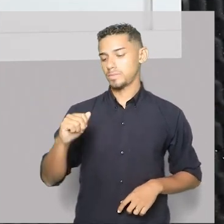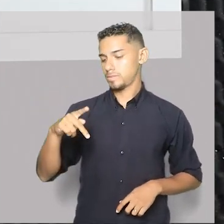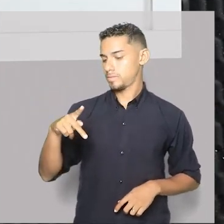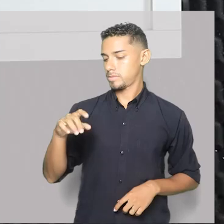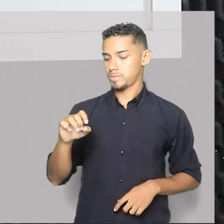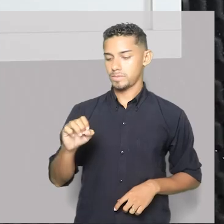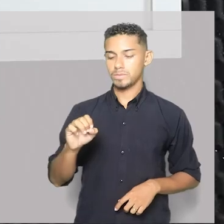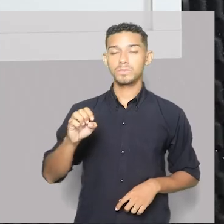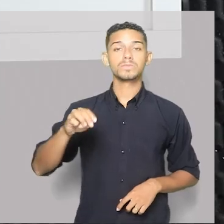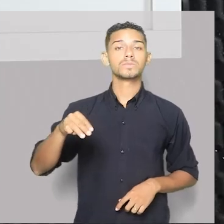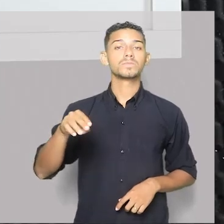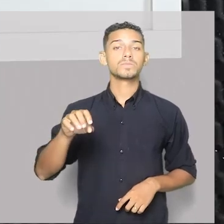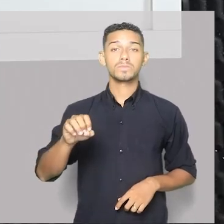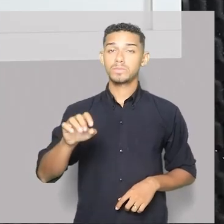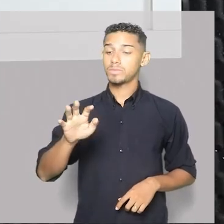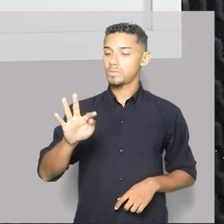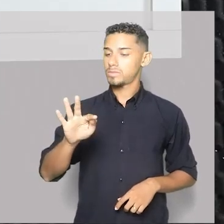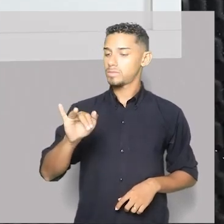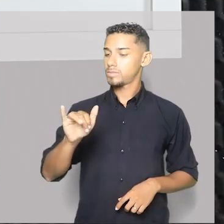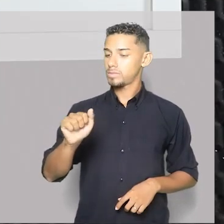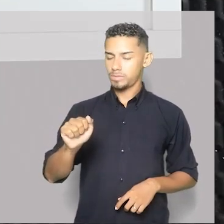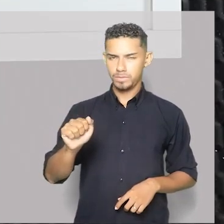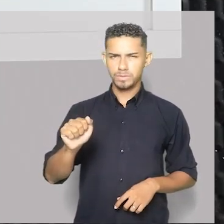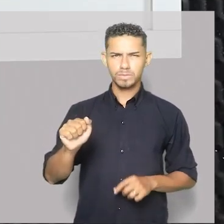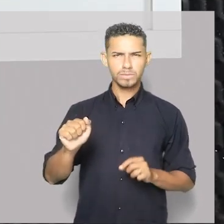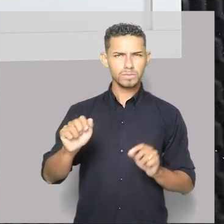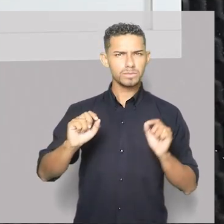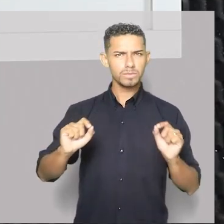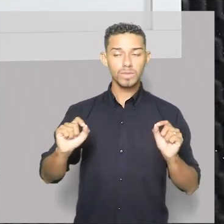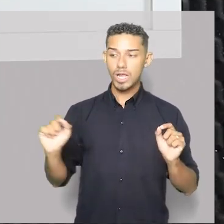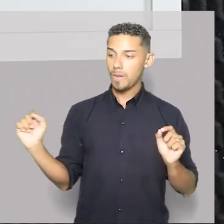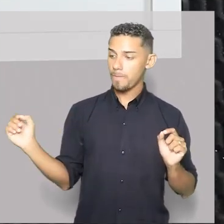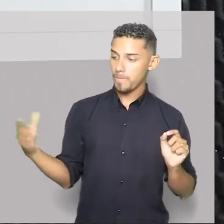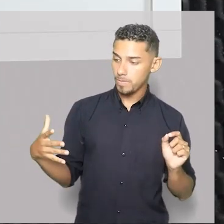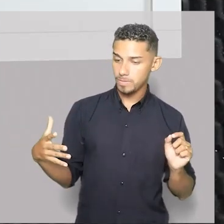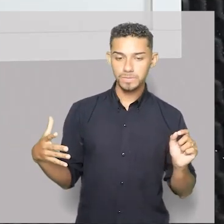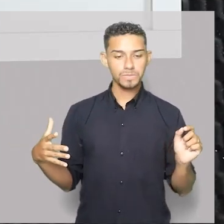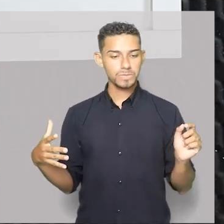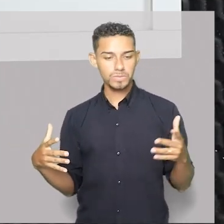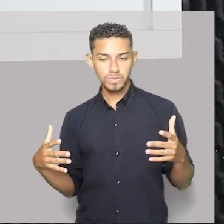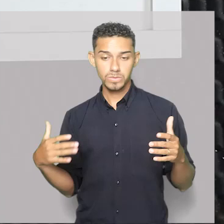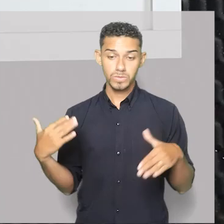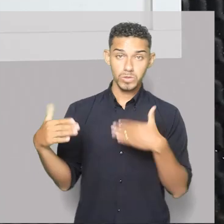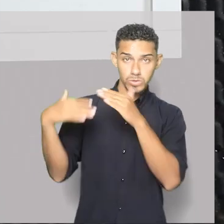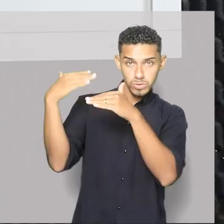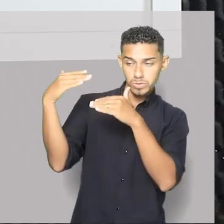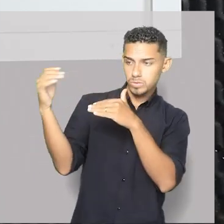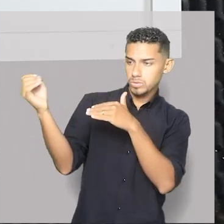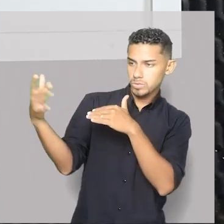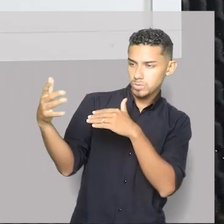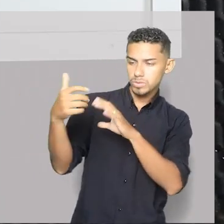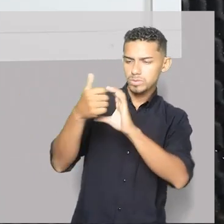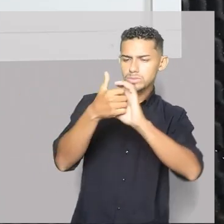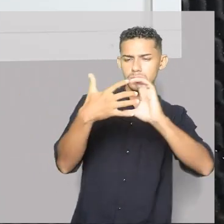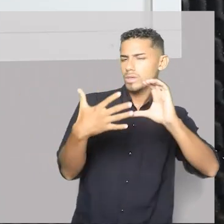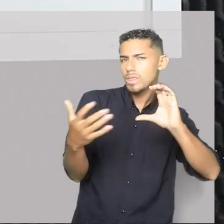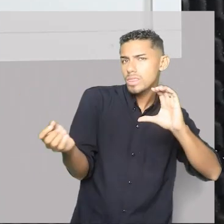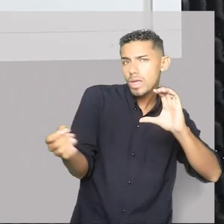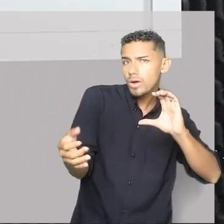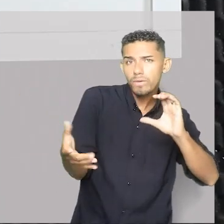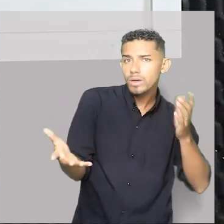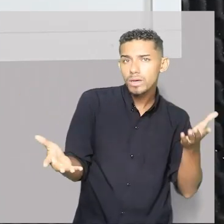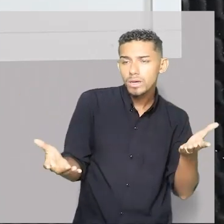tá? O que que é uma apomorfia? É uma novidade evolutiva. É uma característica nova